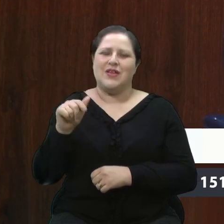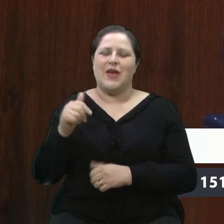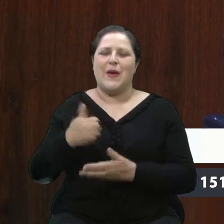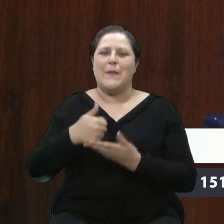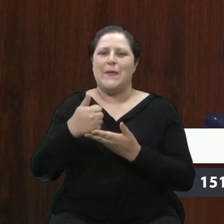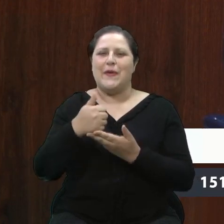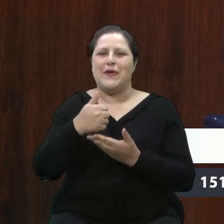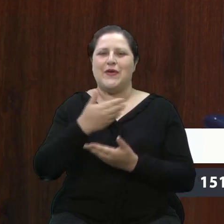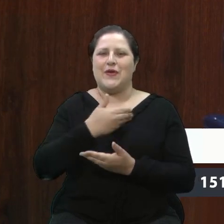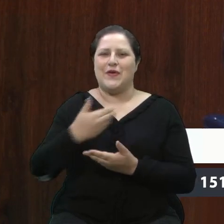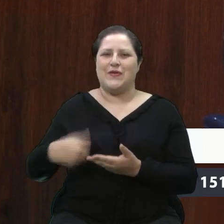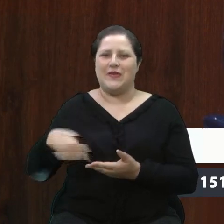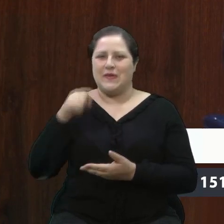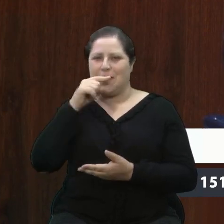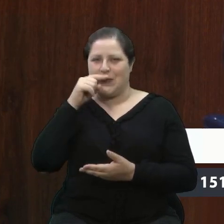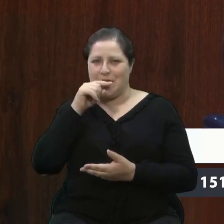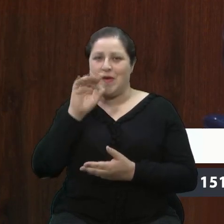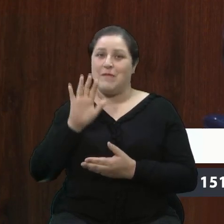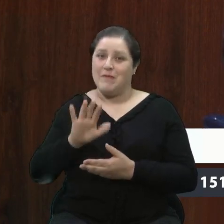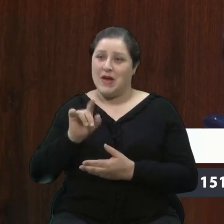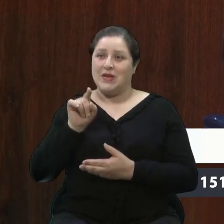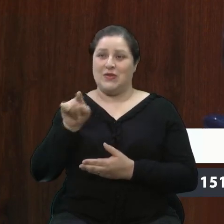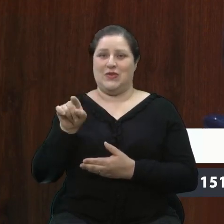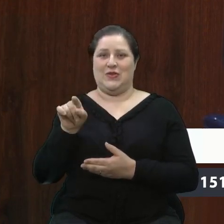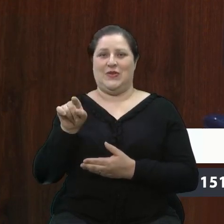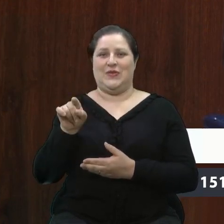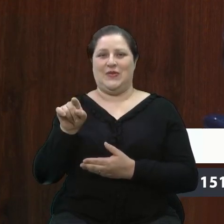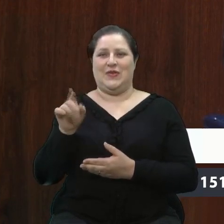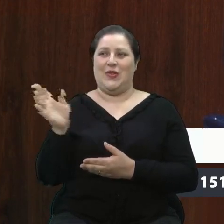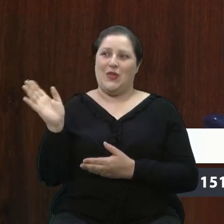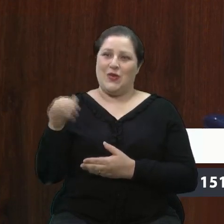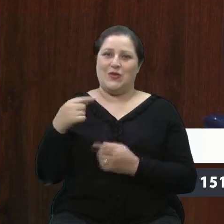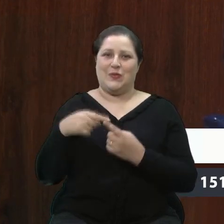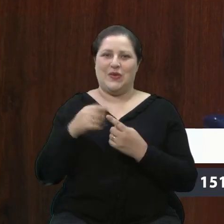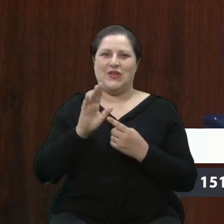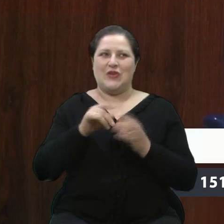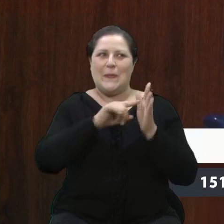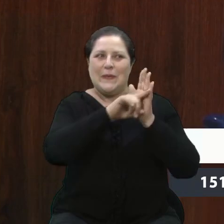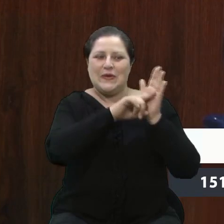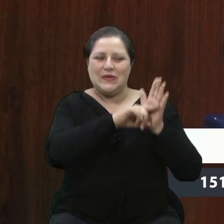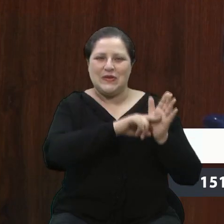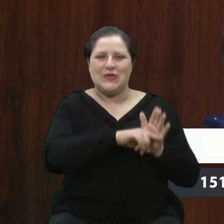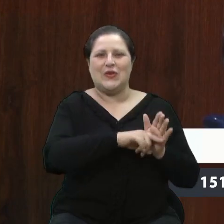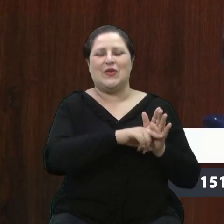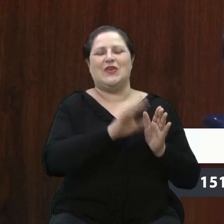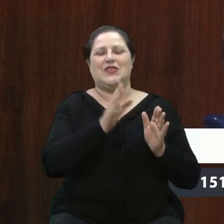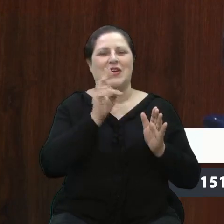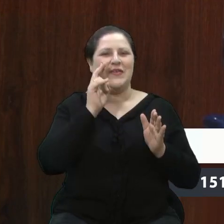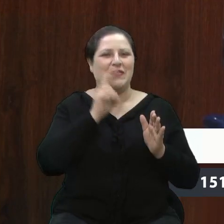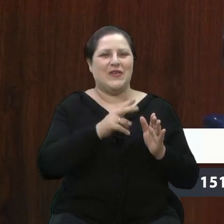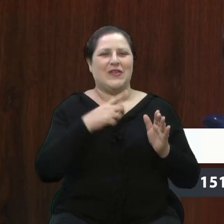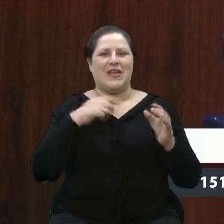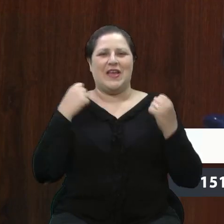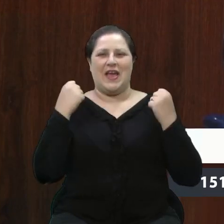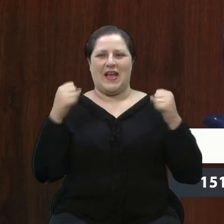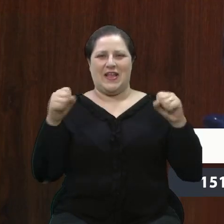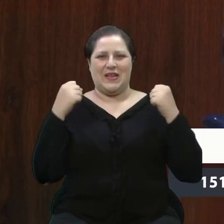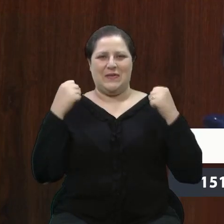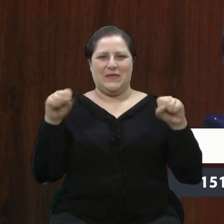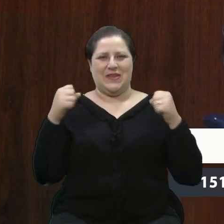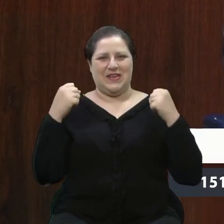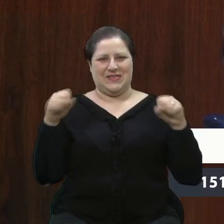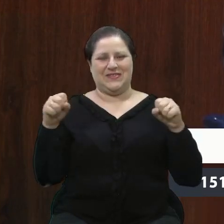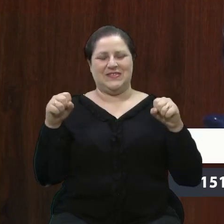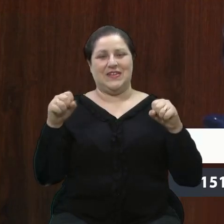Sartori, mas foi o senhor que trouxe para Caxias, mas porque tinha pesquisado, porque tinha visto que era melhor, isso marcou